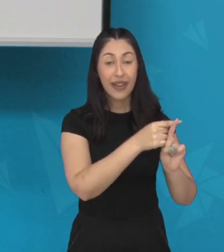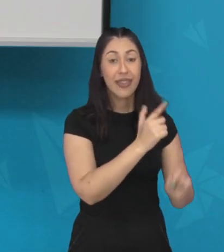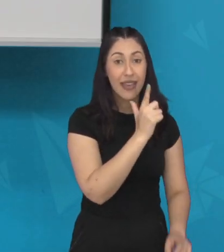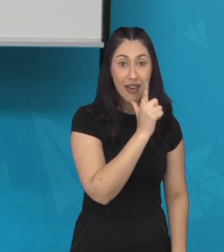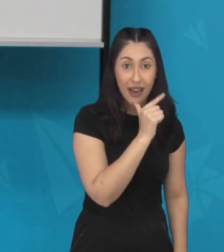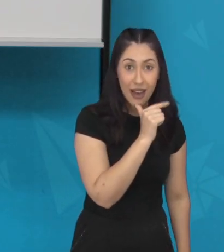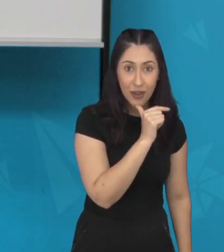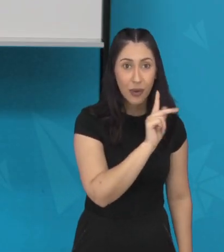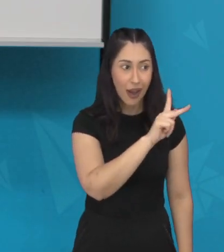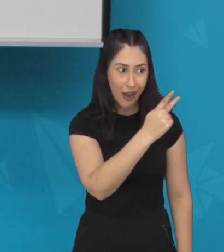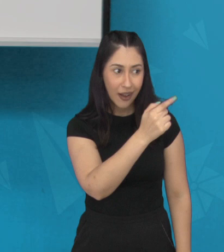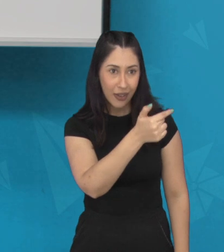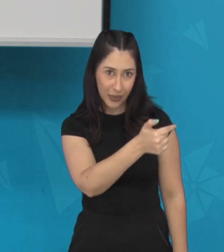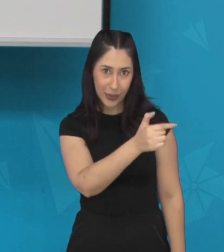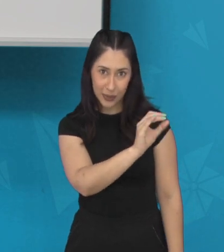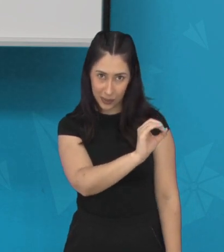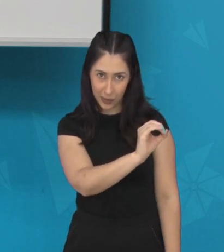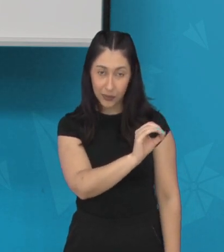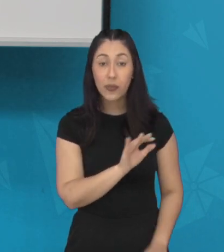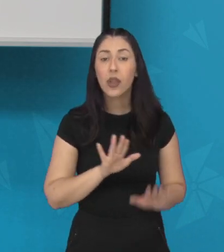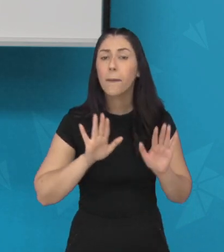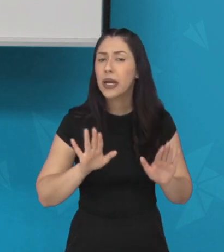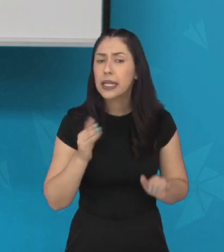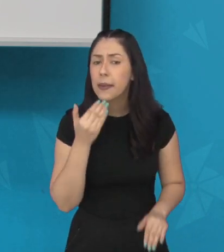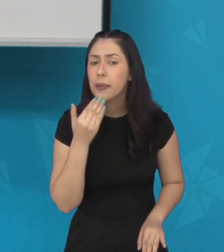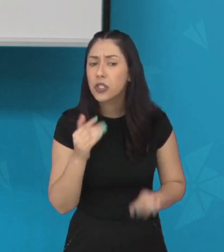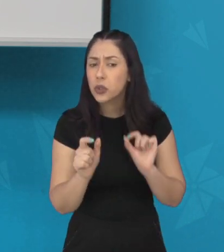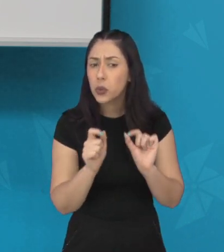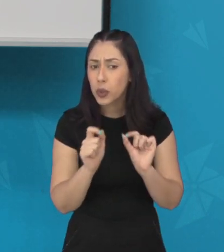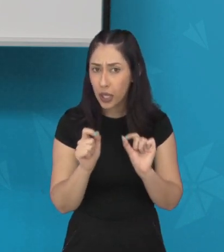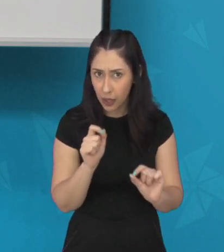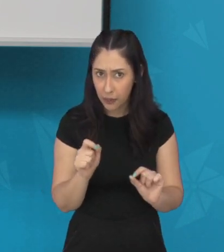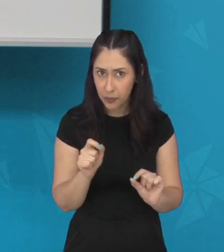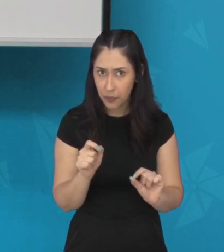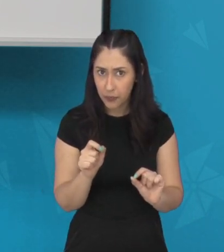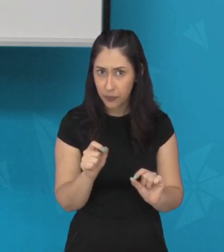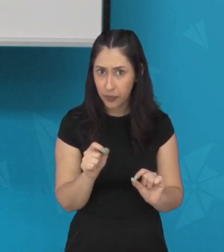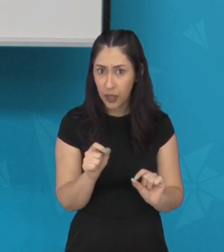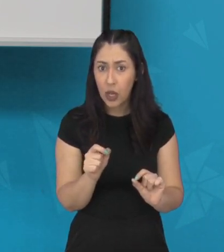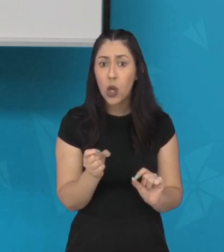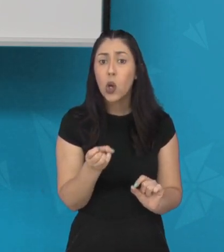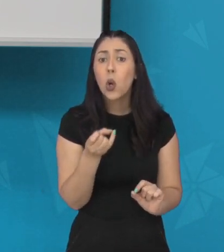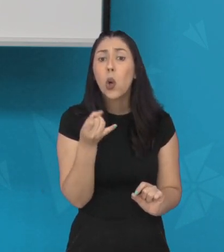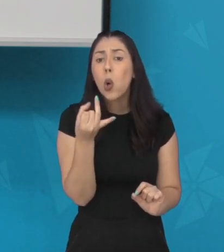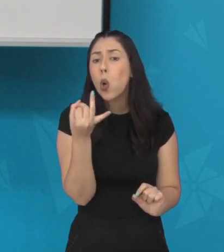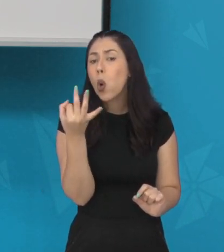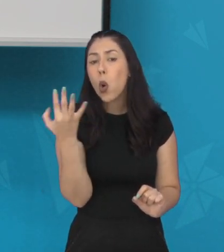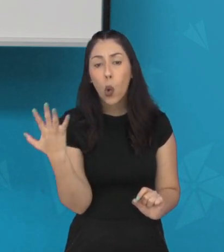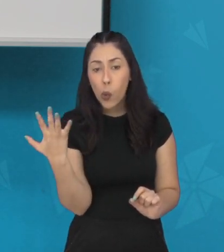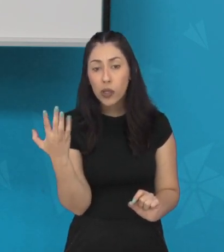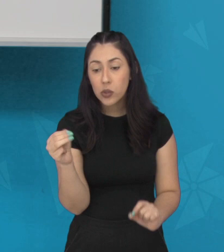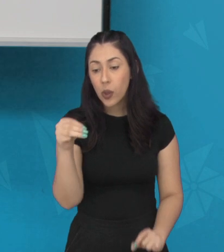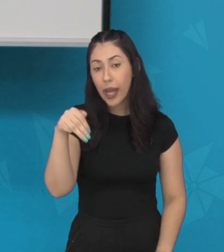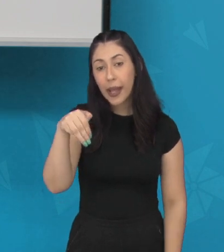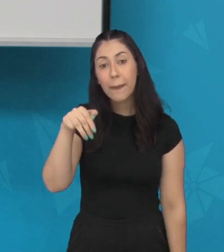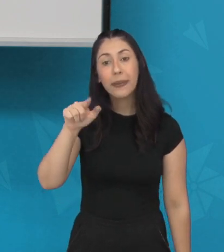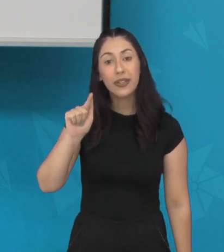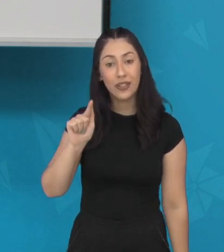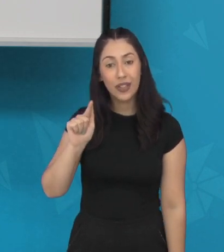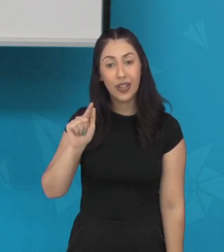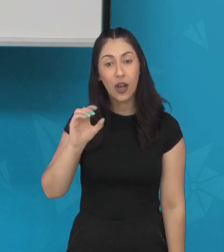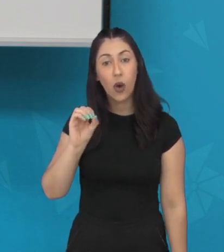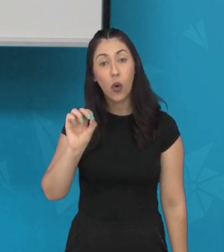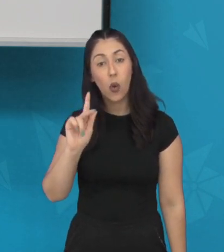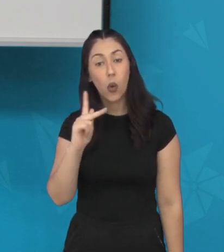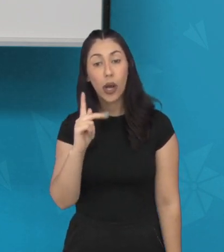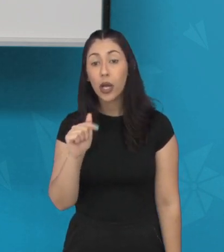Aqui no caso ele está pedindo o quê? Ele deu 3 massas e está pedindo a quarta, na qual ele dá as massas tanto do